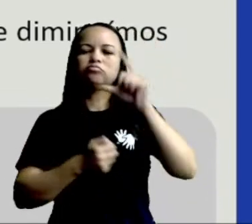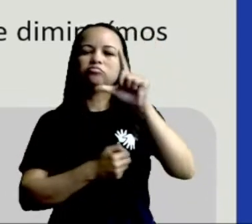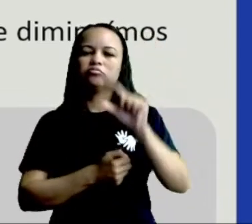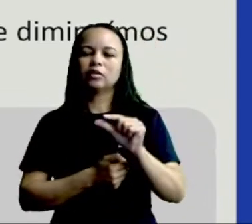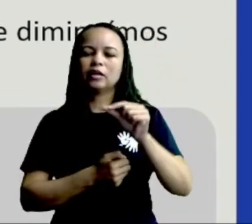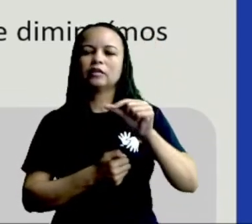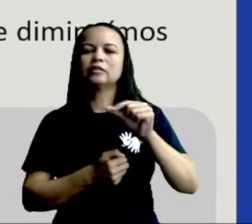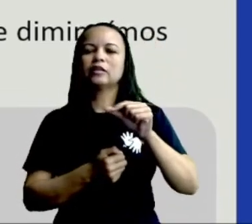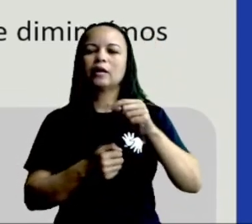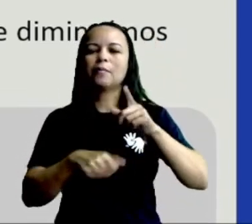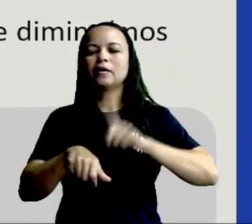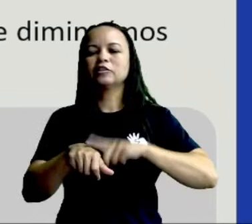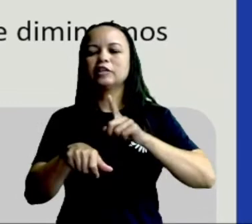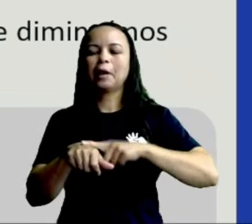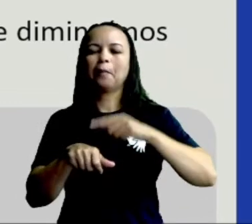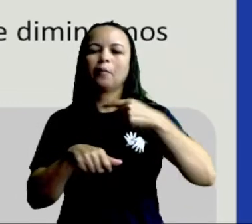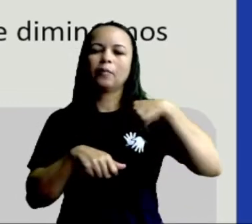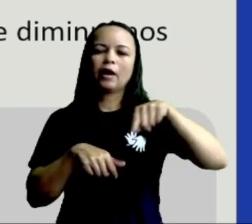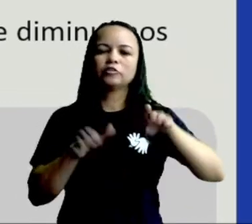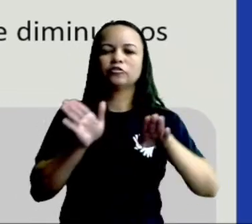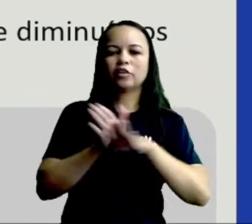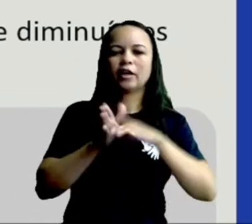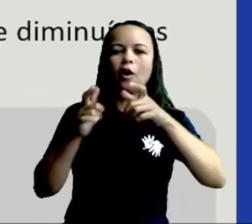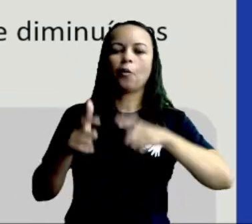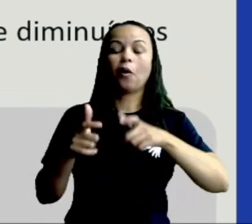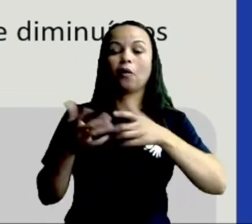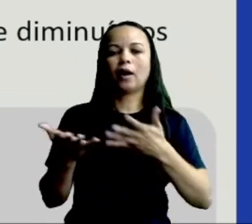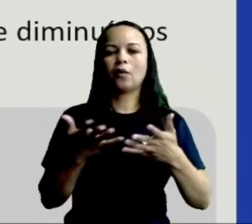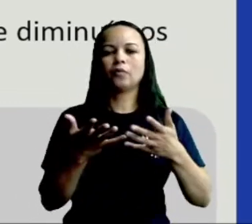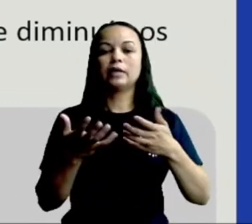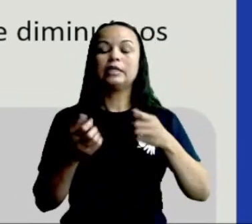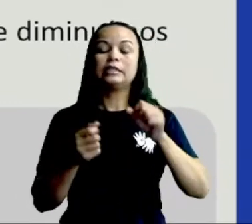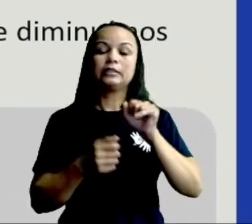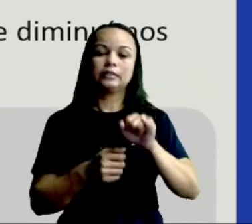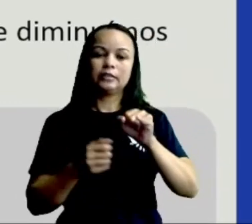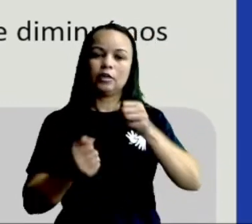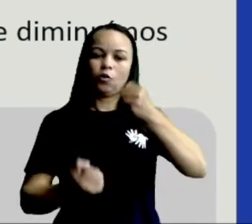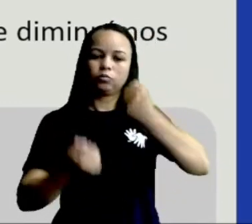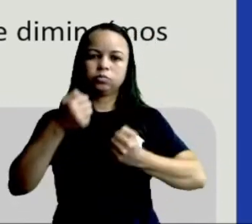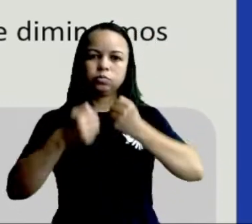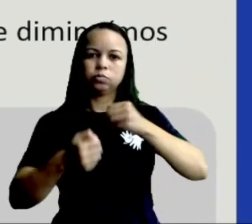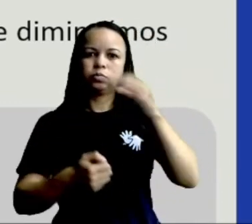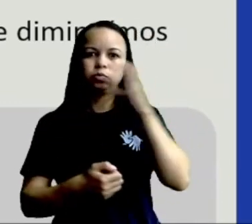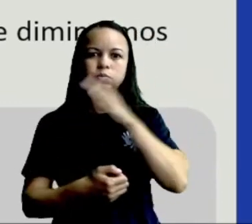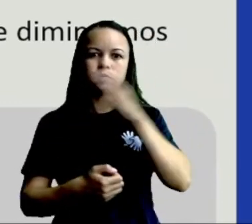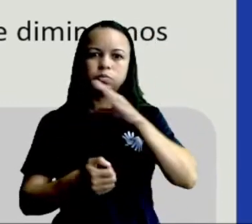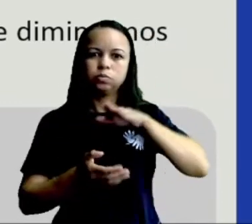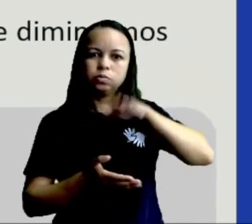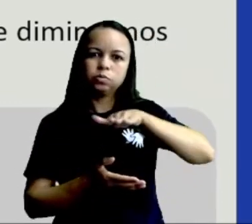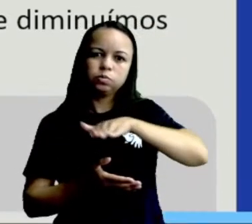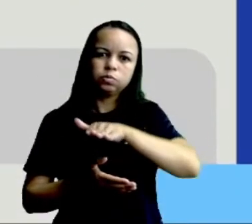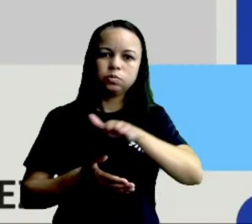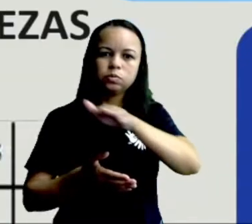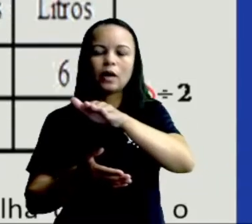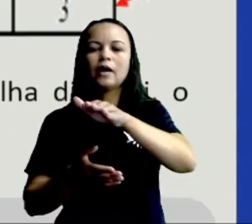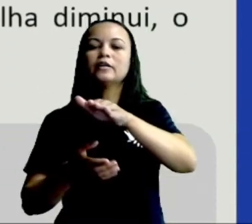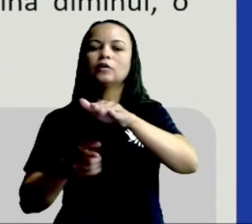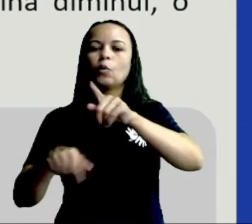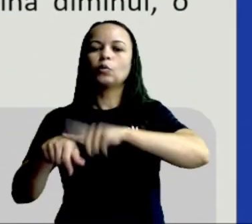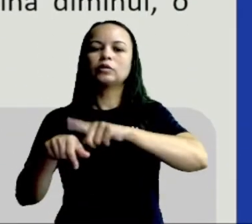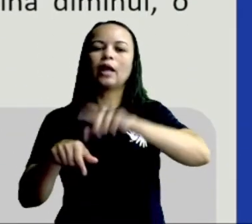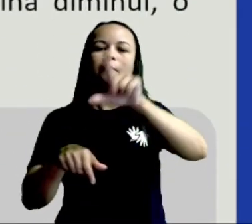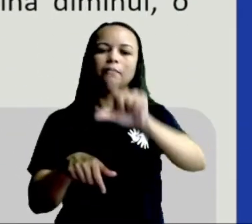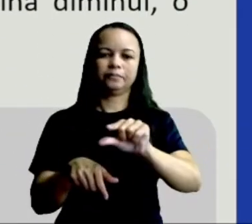para chegar ao meu destino. E se eu aumentar essa velocidade, eu vou gastar menos tempo para chegar ao destino.